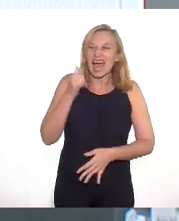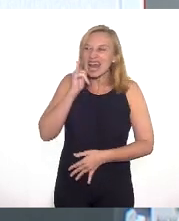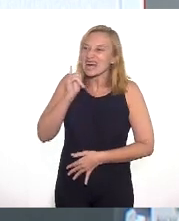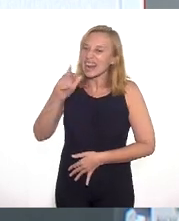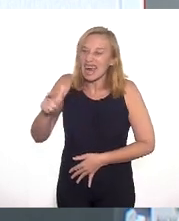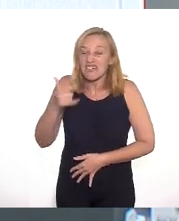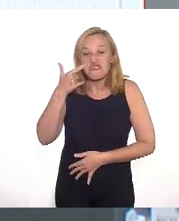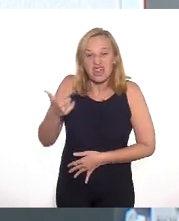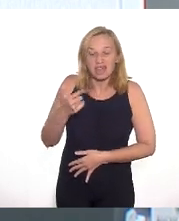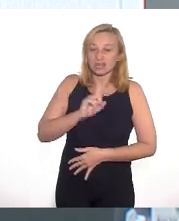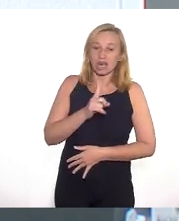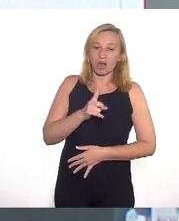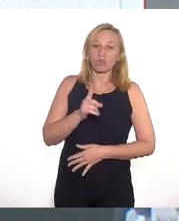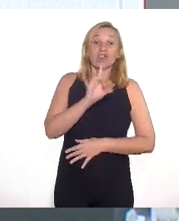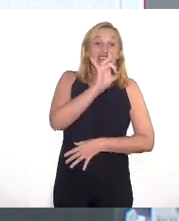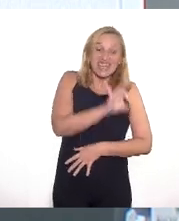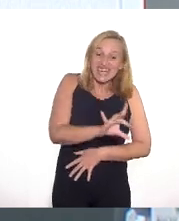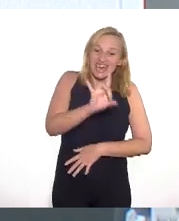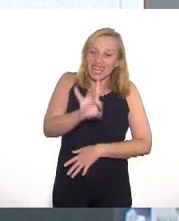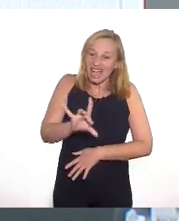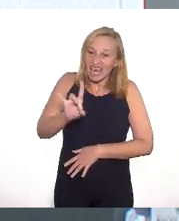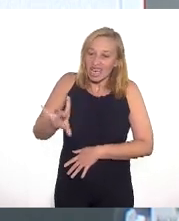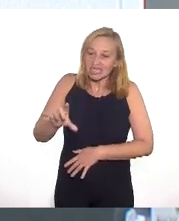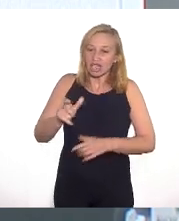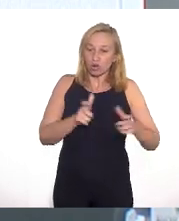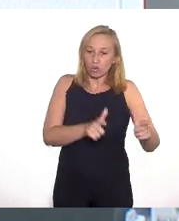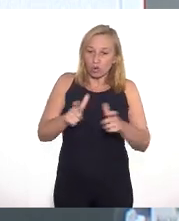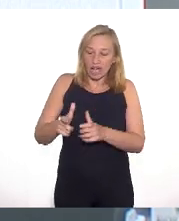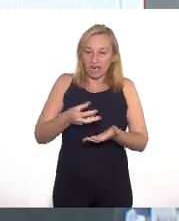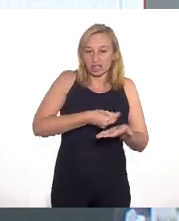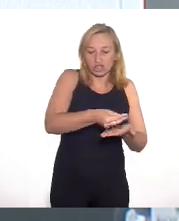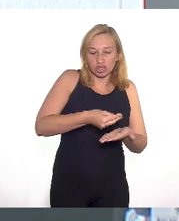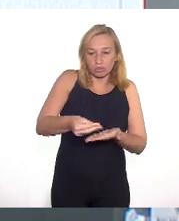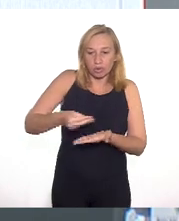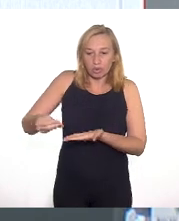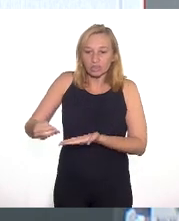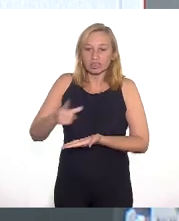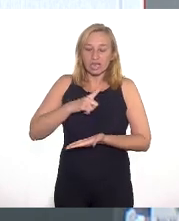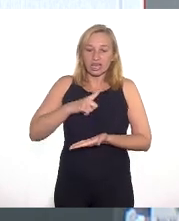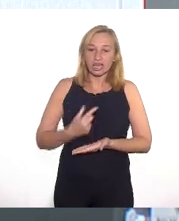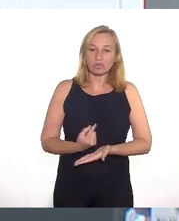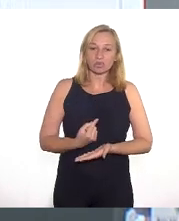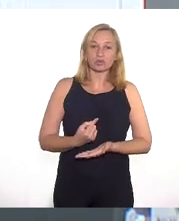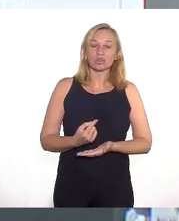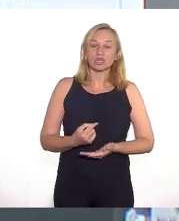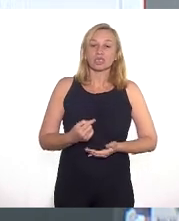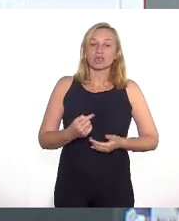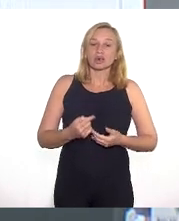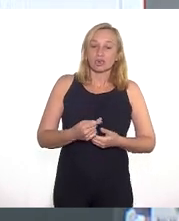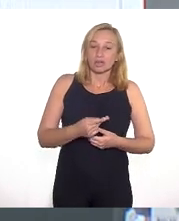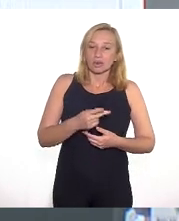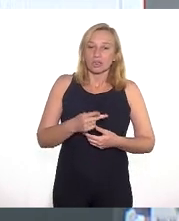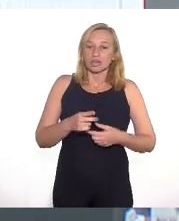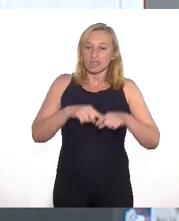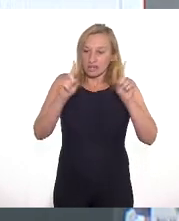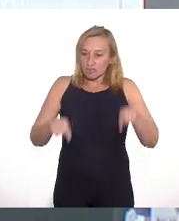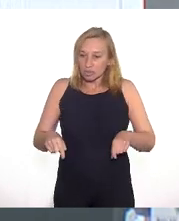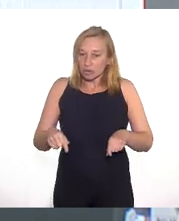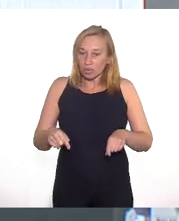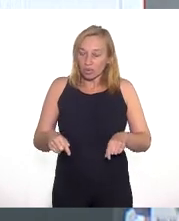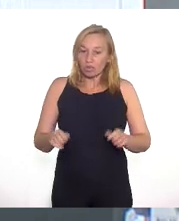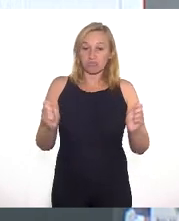vê. Não, em cada ponto de distribuição teremos servidores capacitados para ensinar as pessoas a